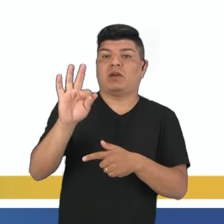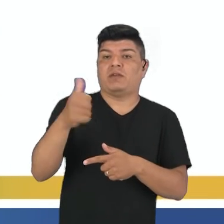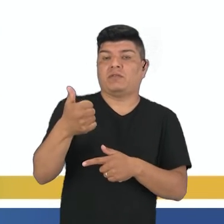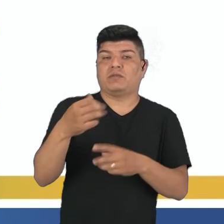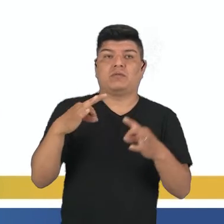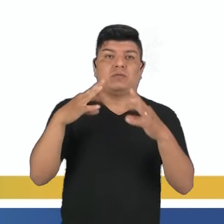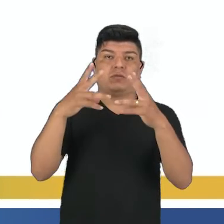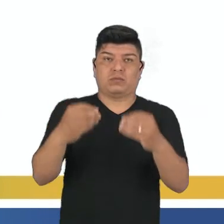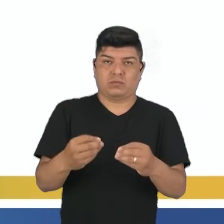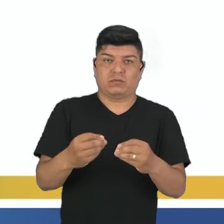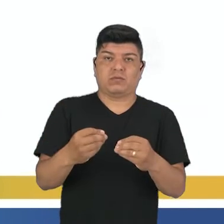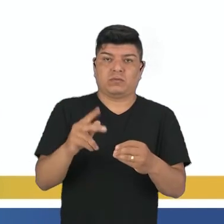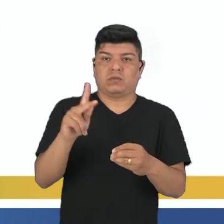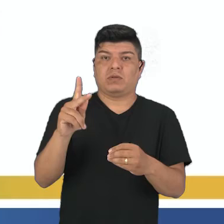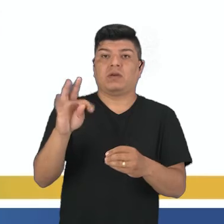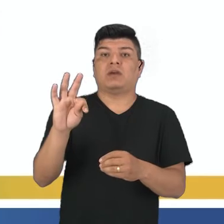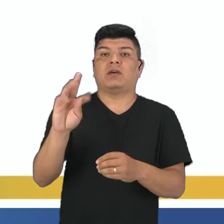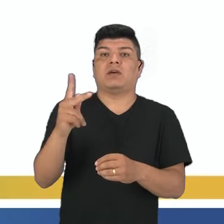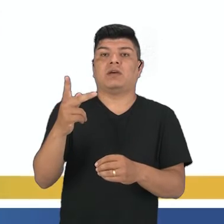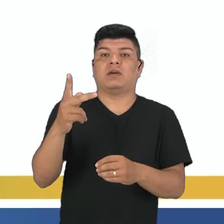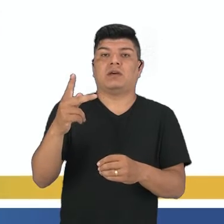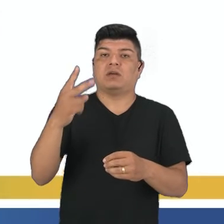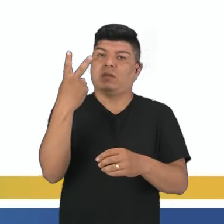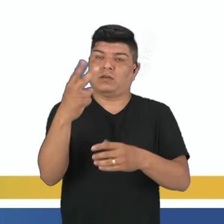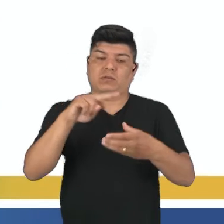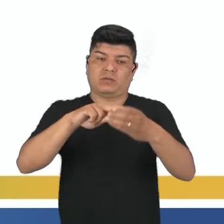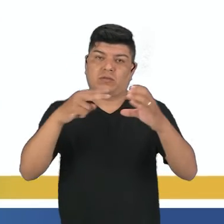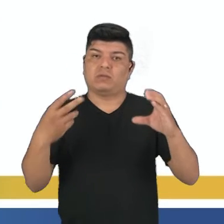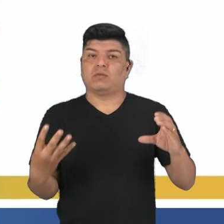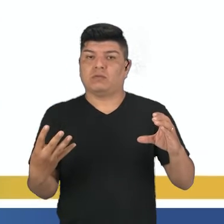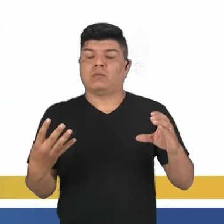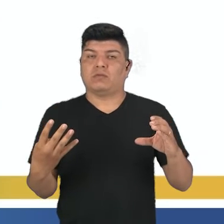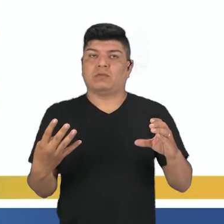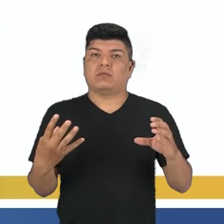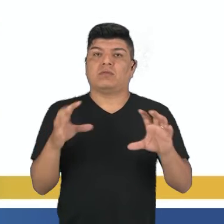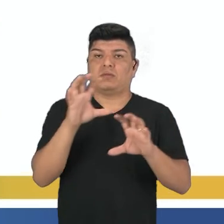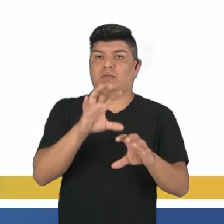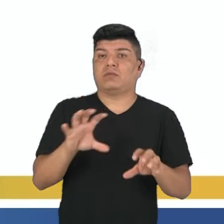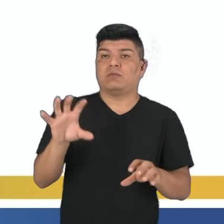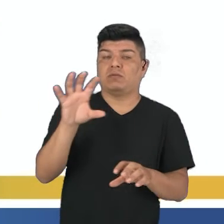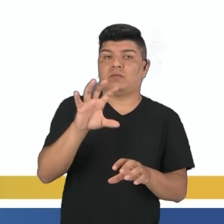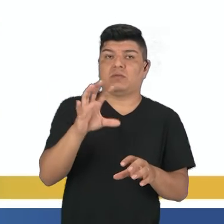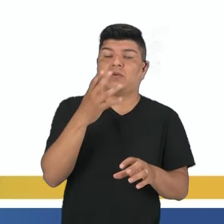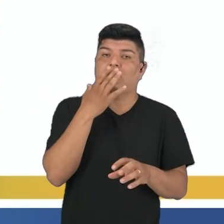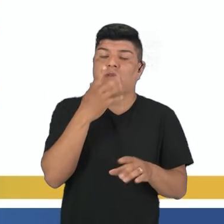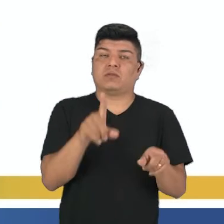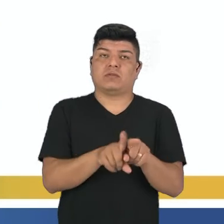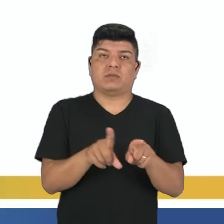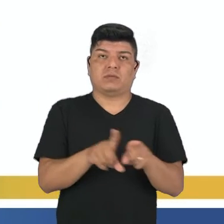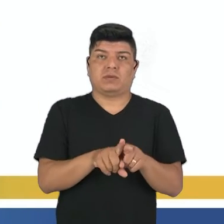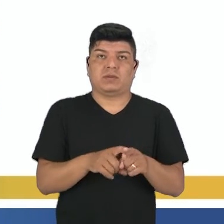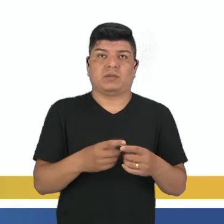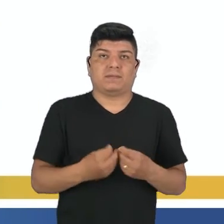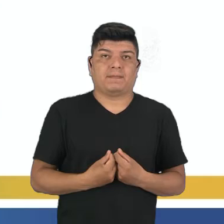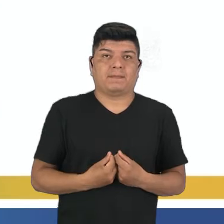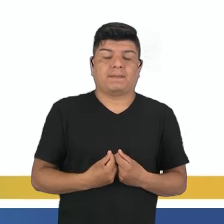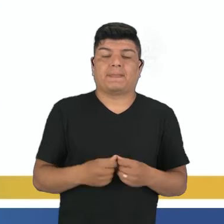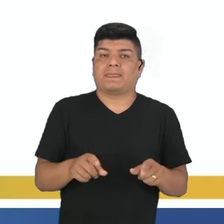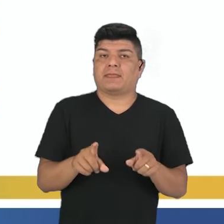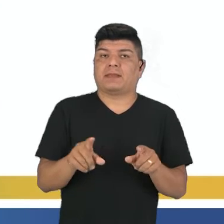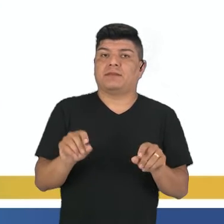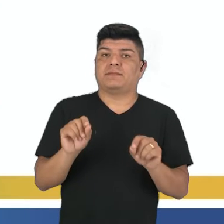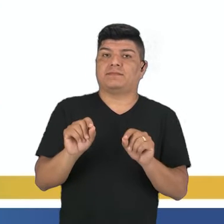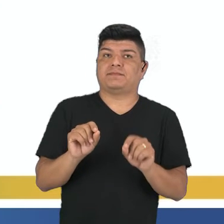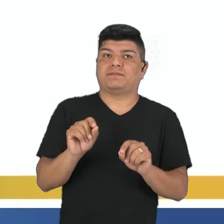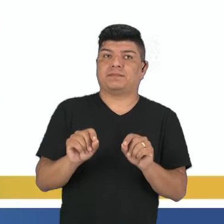eram heterozigotos para as duas características, né, tanto para o formato quanto para a cor. E além